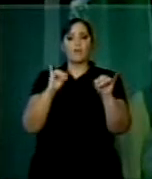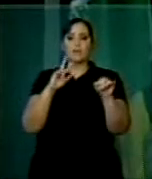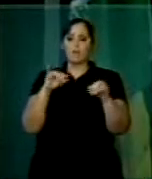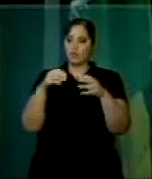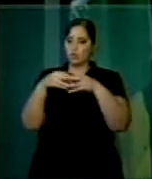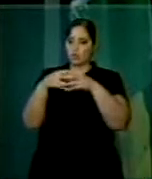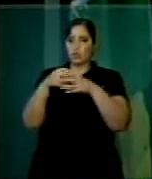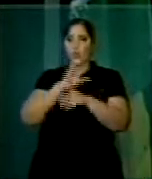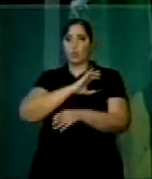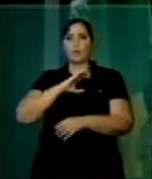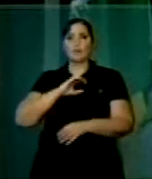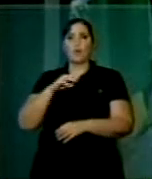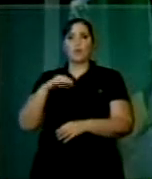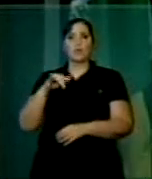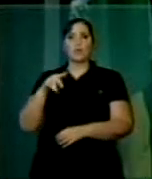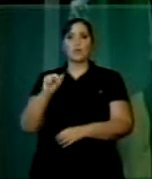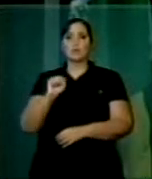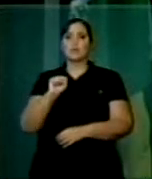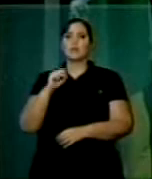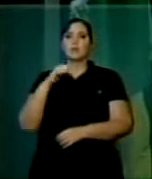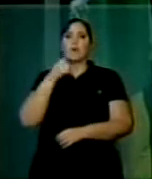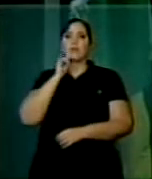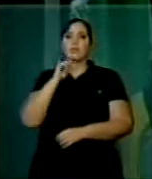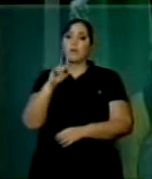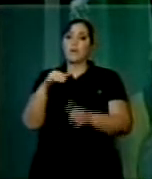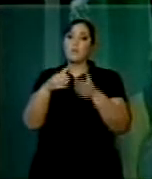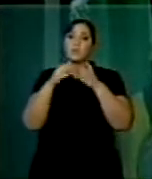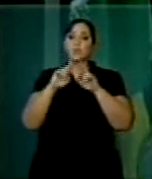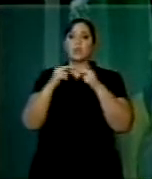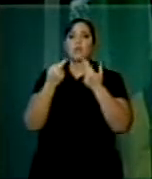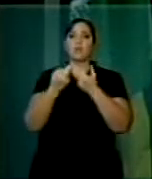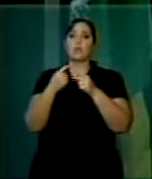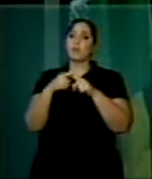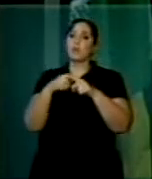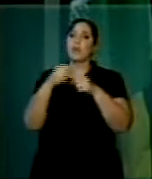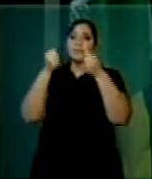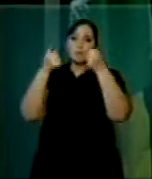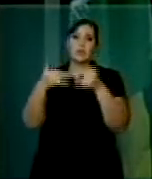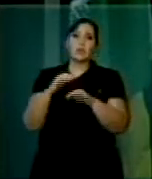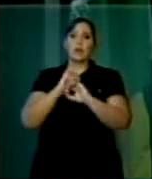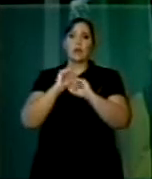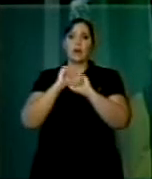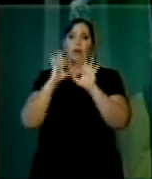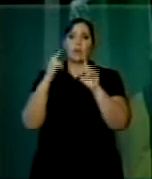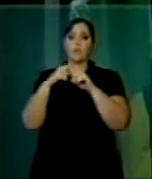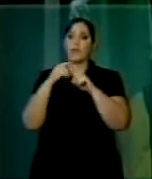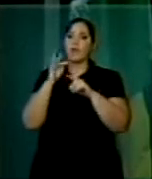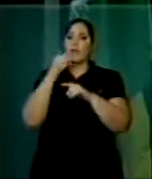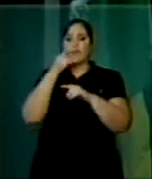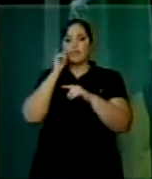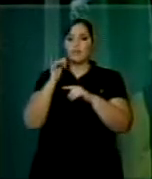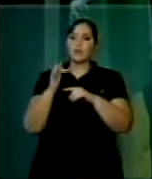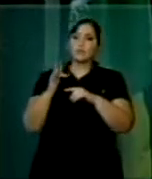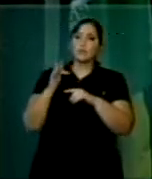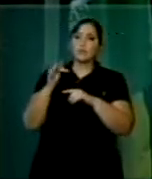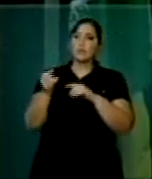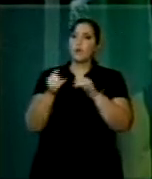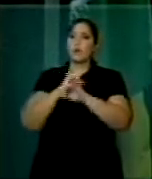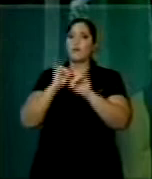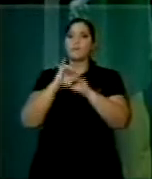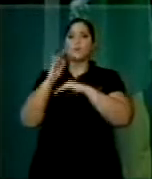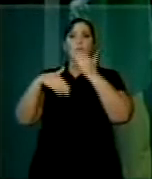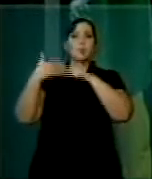de Minas e Energia, solicitar uma audiência para esclarecer esse fato, para que não se deflagre um processo que não